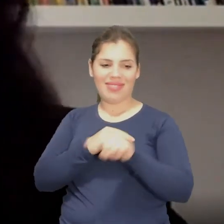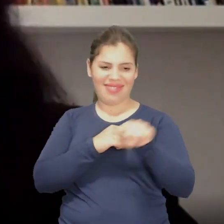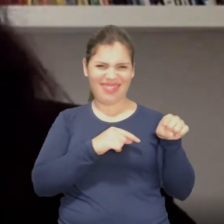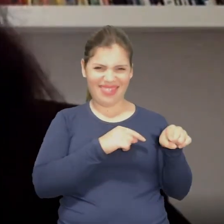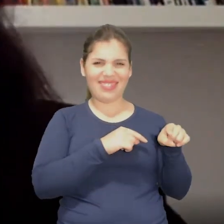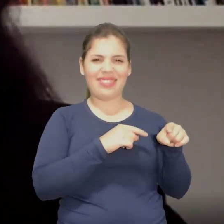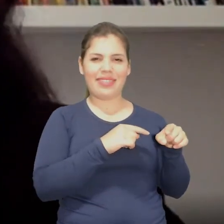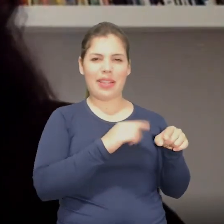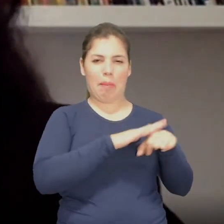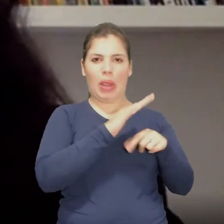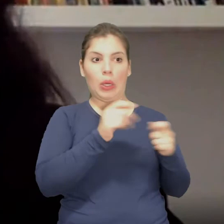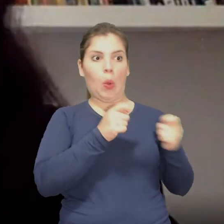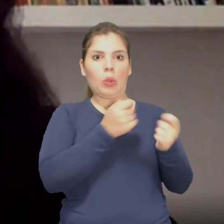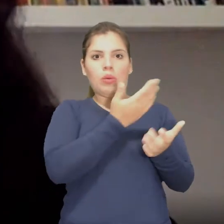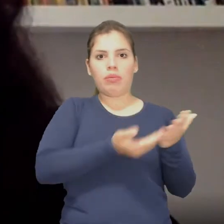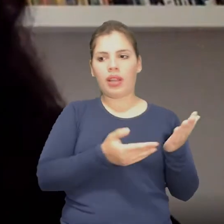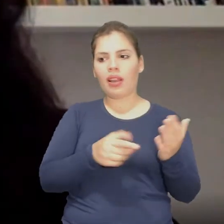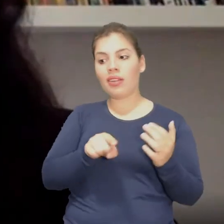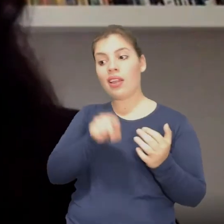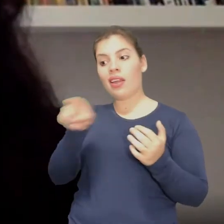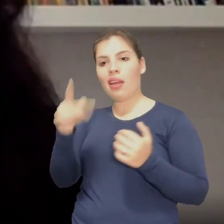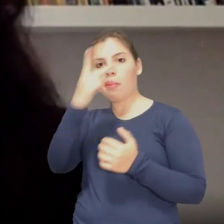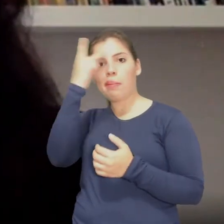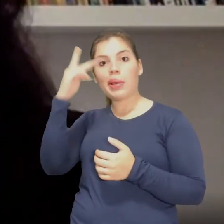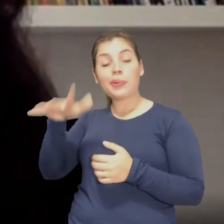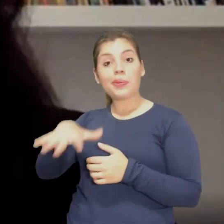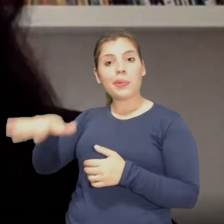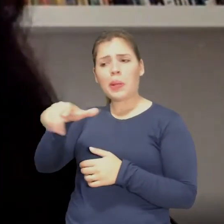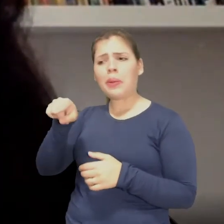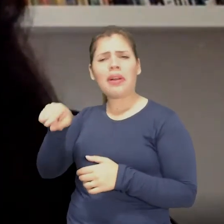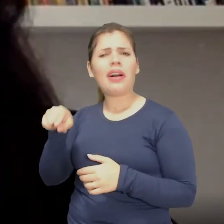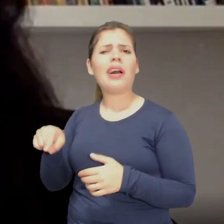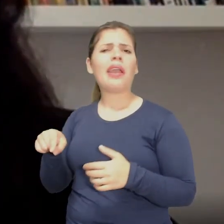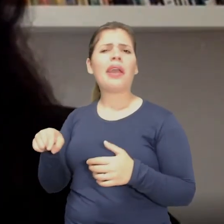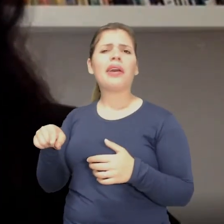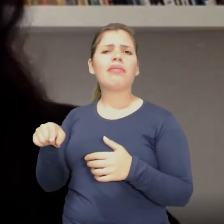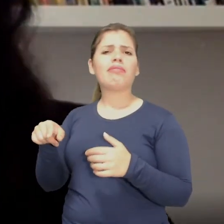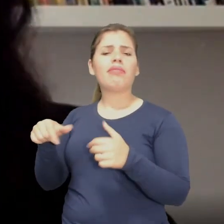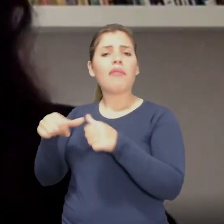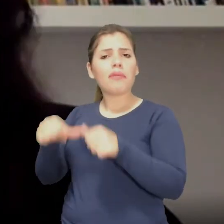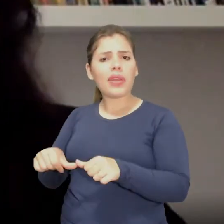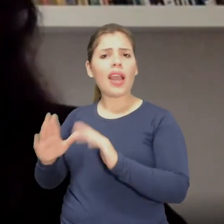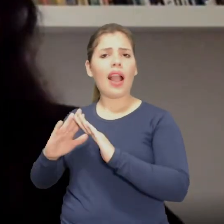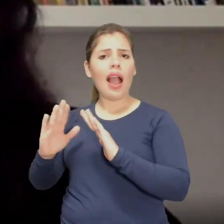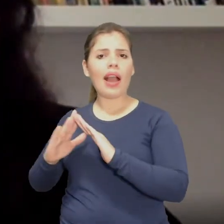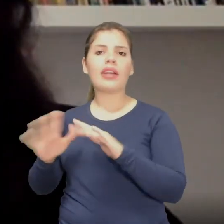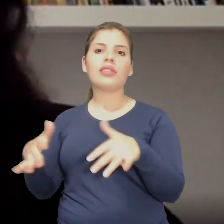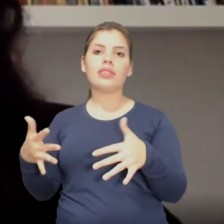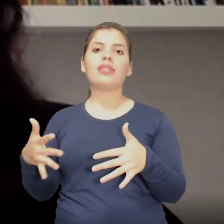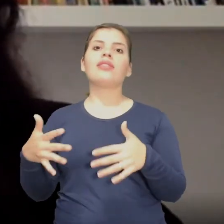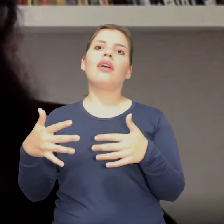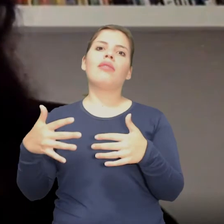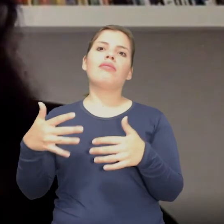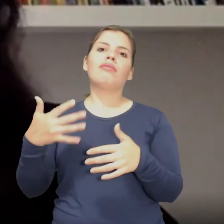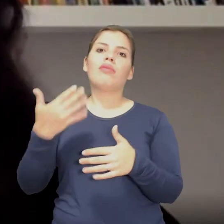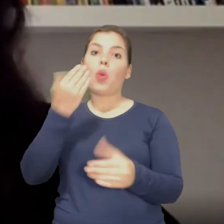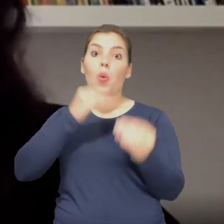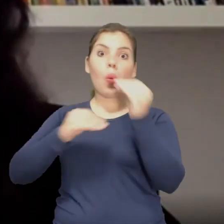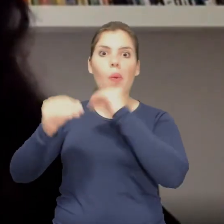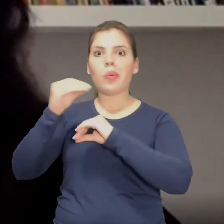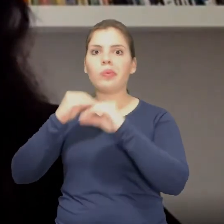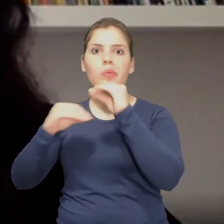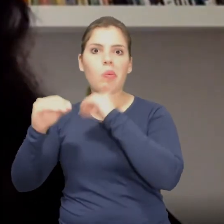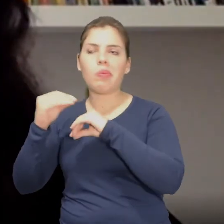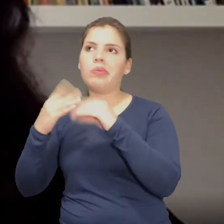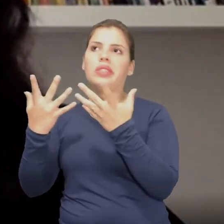muita gente o caminho está sendo o contrário, assim, que o impacto do isolamento está sendo o contrário. Primeiro, por isso que você disse, está comendo mais em casa, então